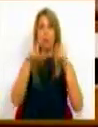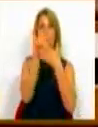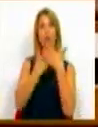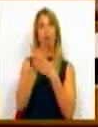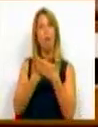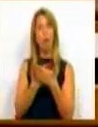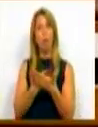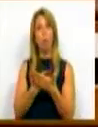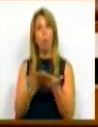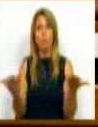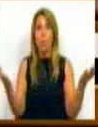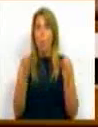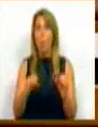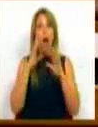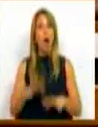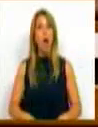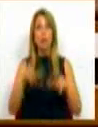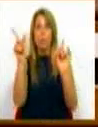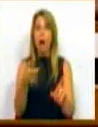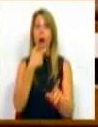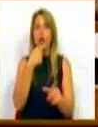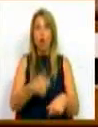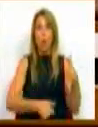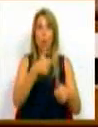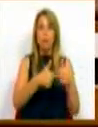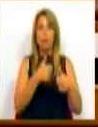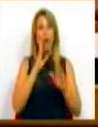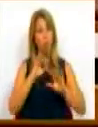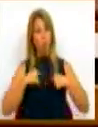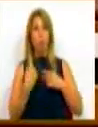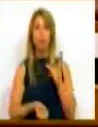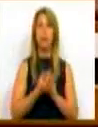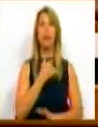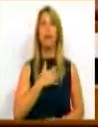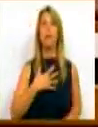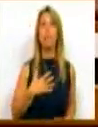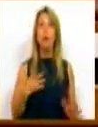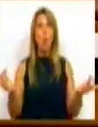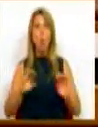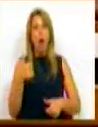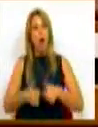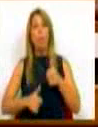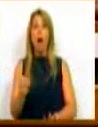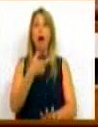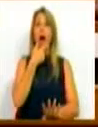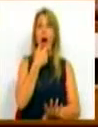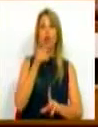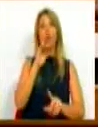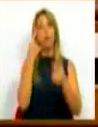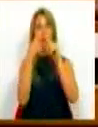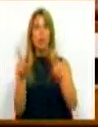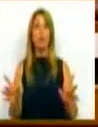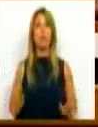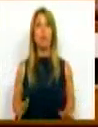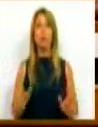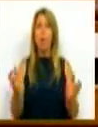económico, que não há crescimento sem competitividade e empreendedorismo, que não há competitividade sem inovação e diferenciação,